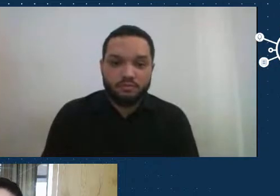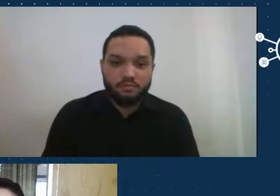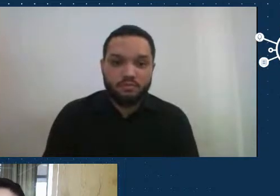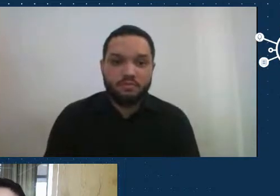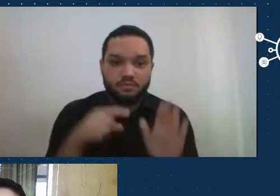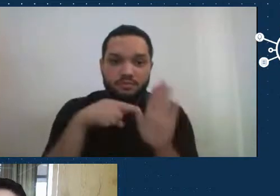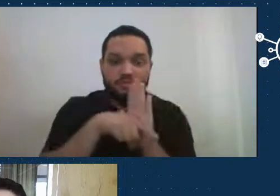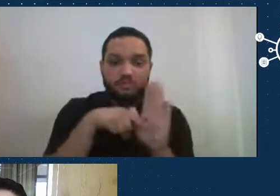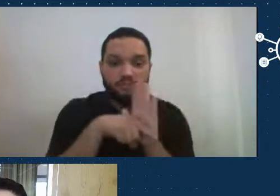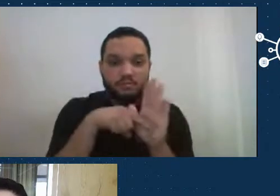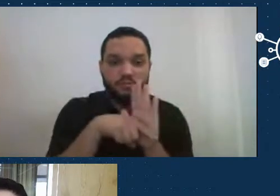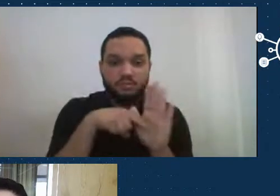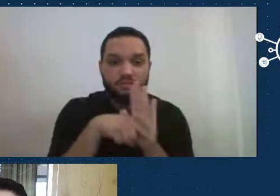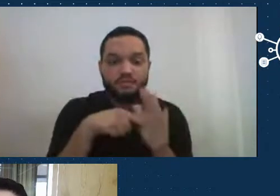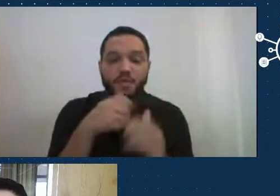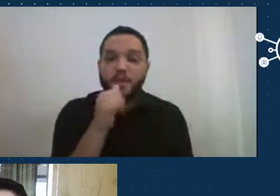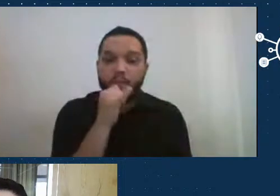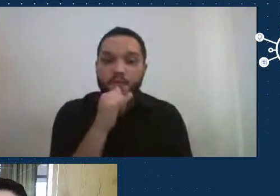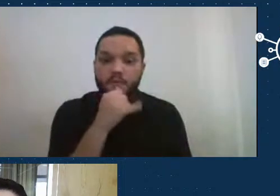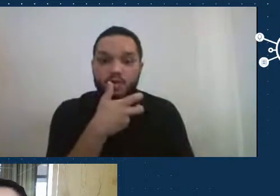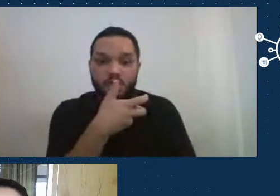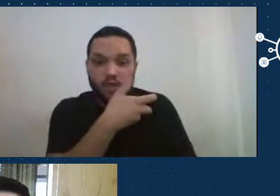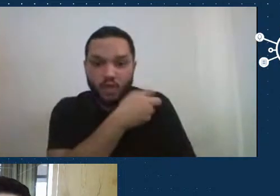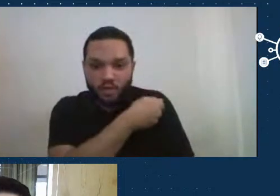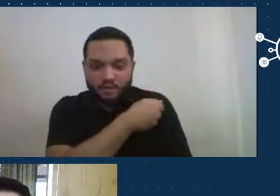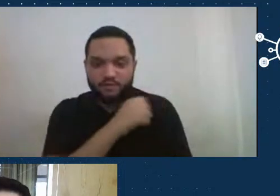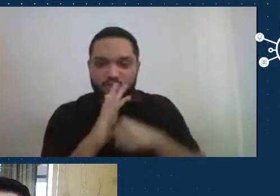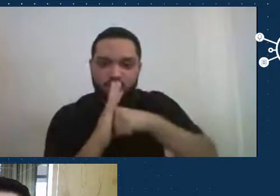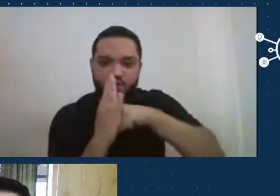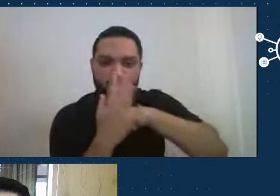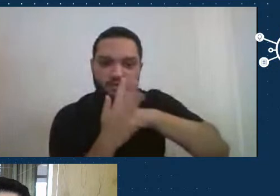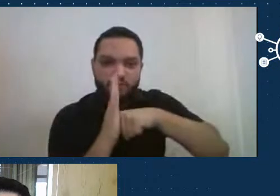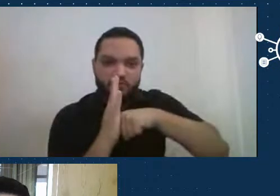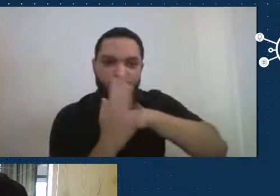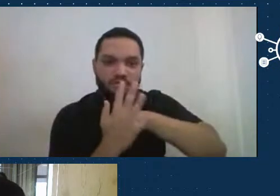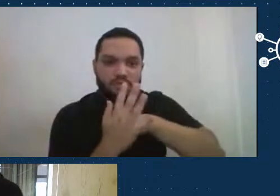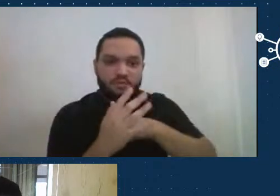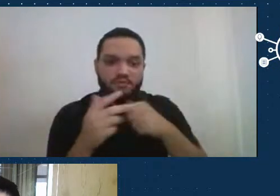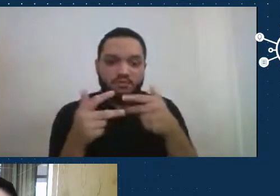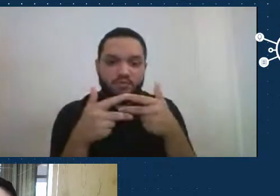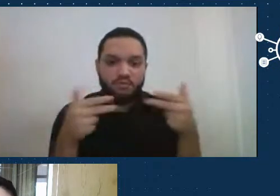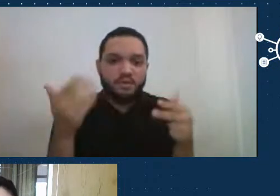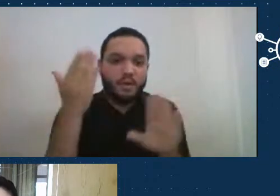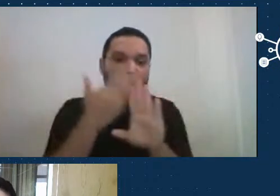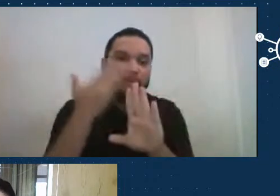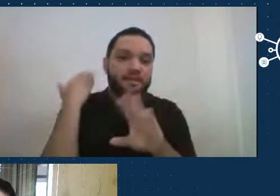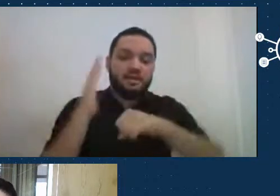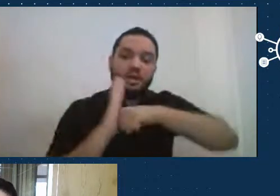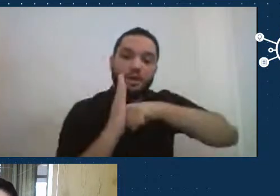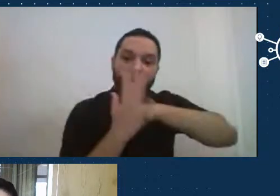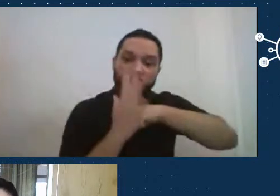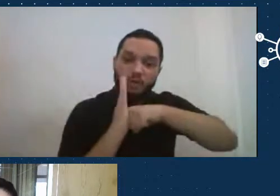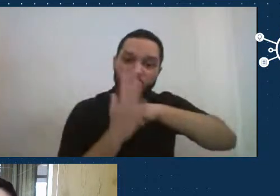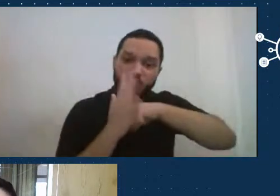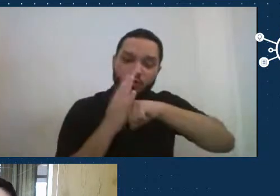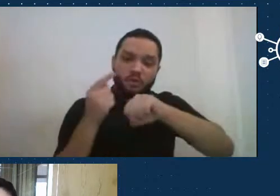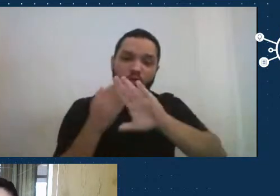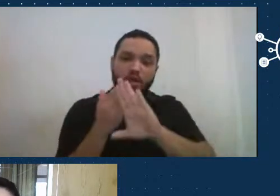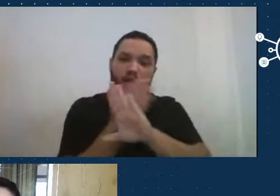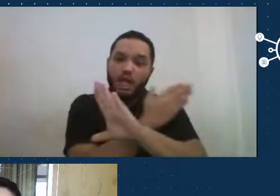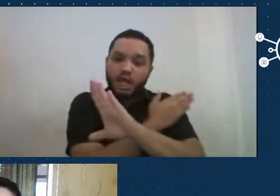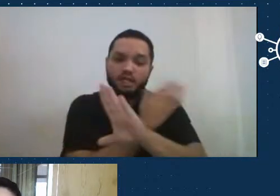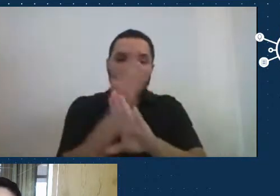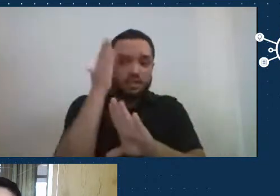que deu origem à vacina, né, do Covid-19. Muita coisa já se sabia sobre o vírus, mas a vacina ainda não